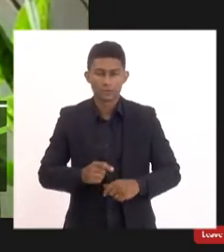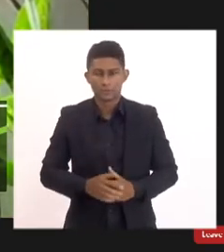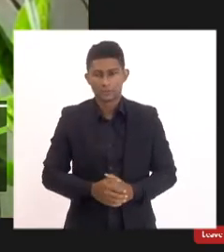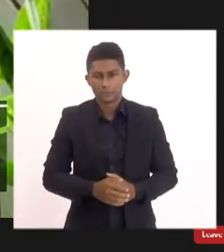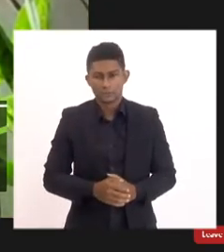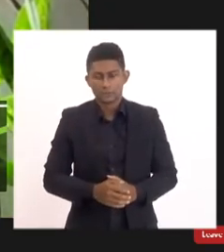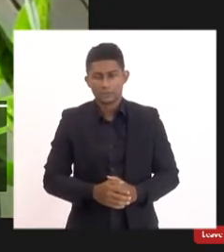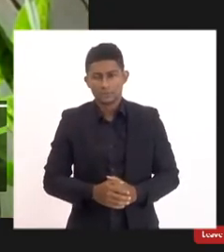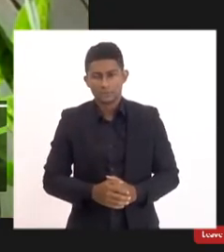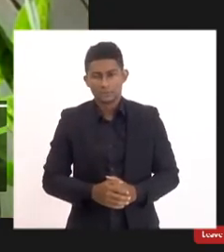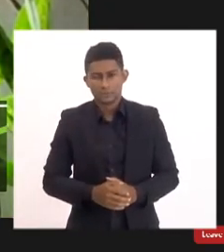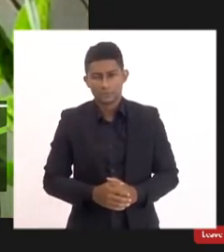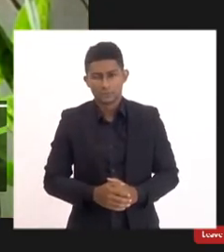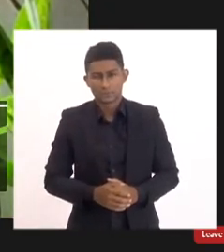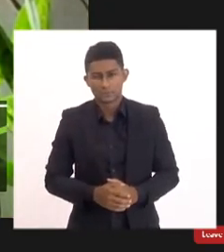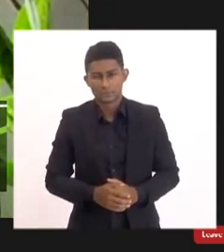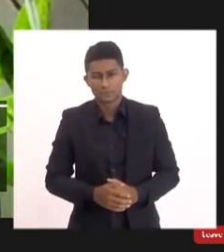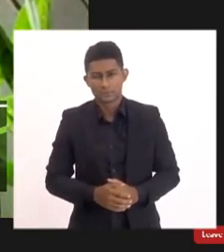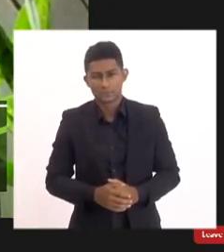Nós temos